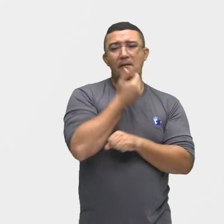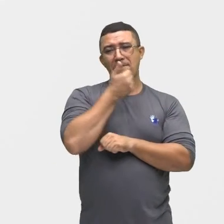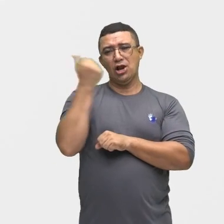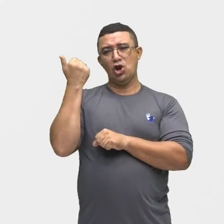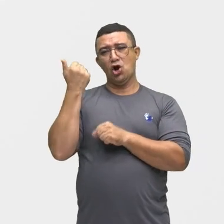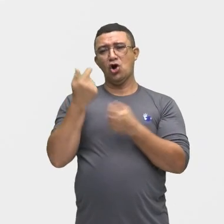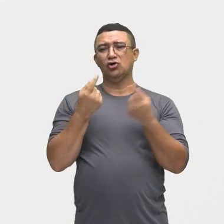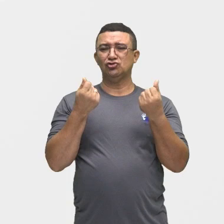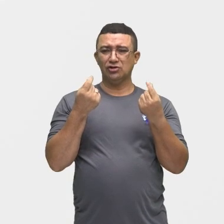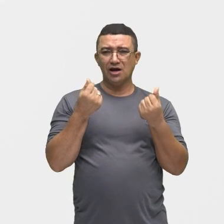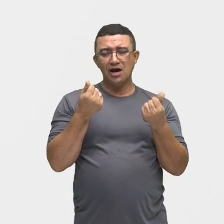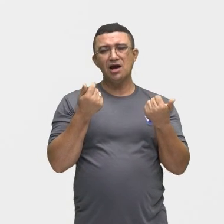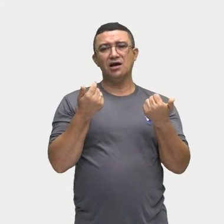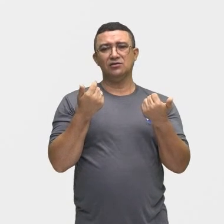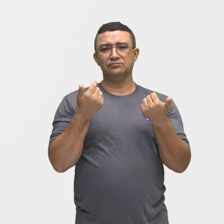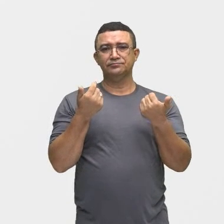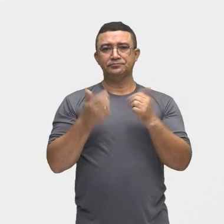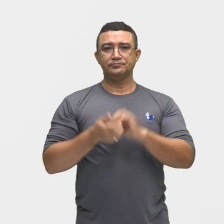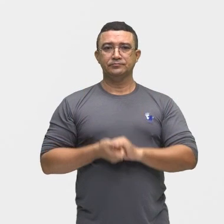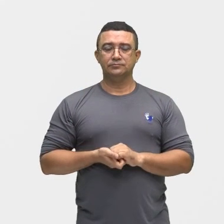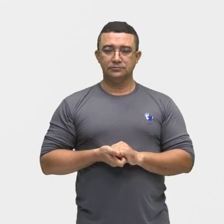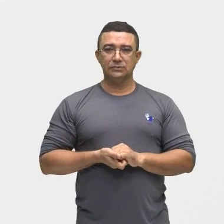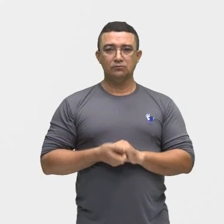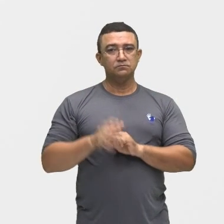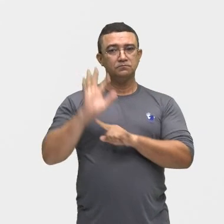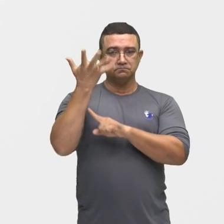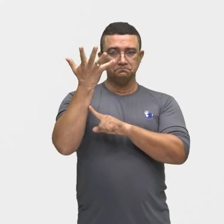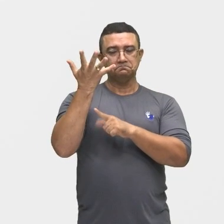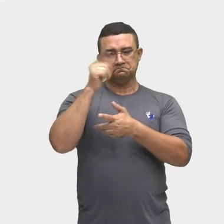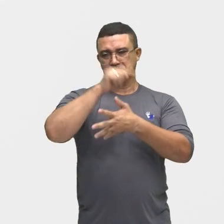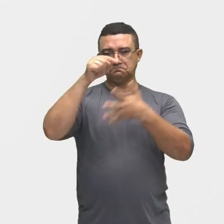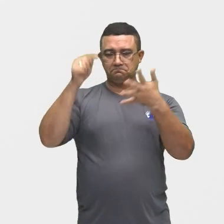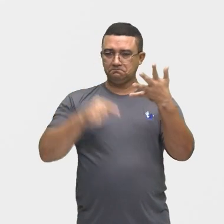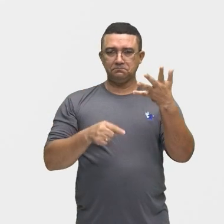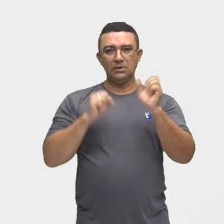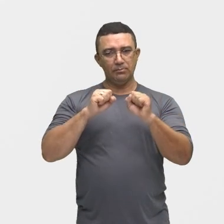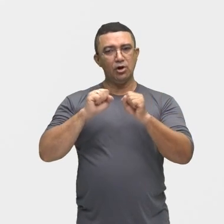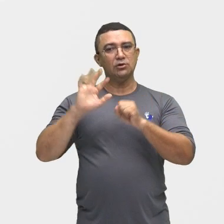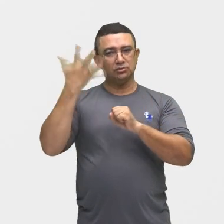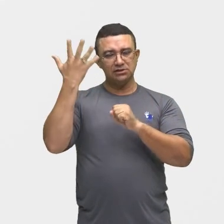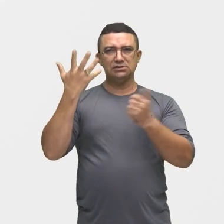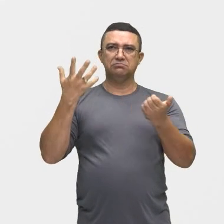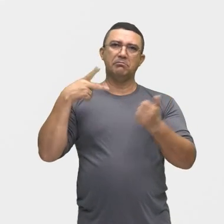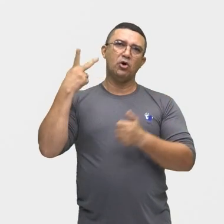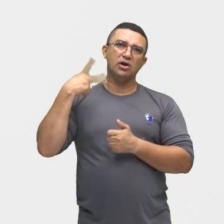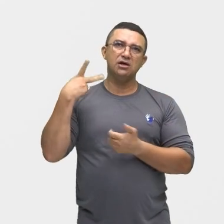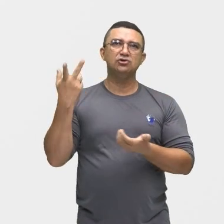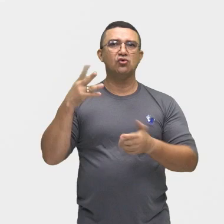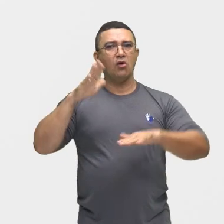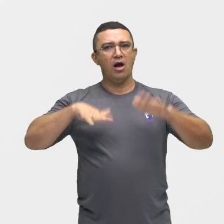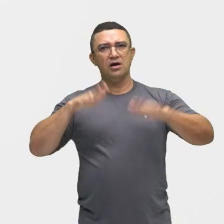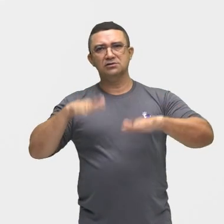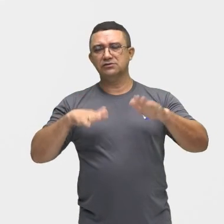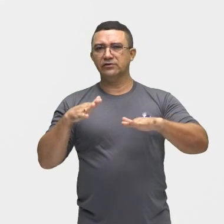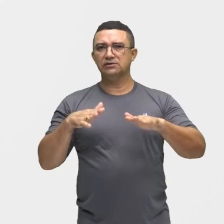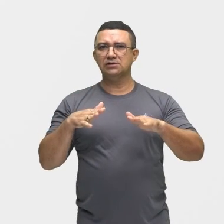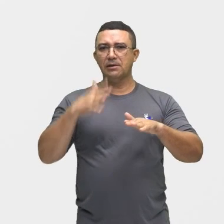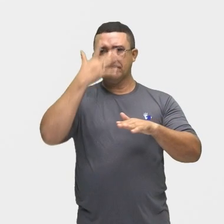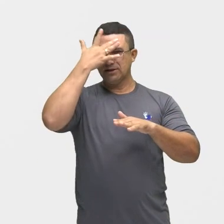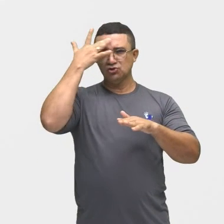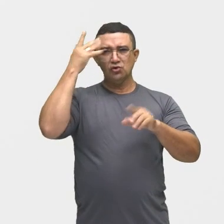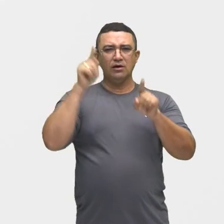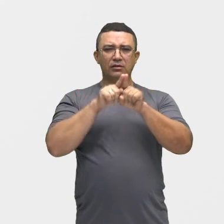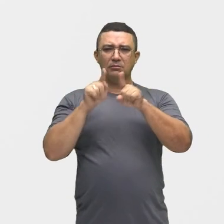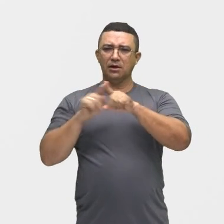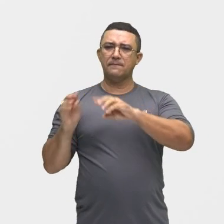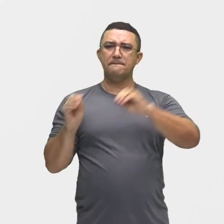quanto econômicas, né? Então esse fenômeno ele pode correr por diversos aspectos, né? Aspecto político, às vezes a pessoa também ela se